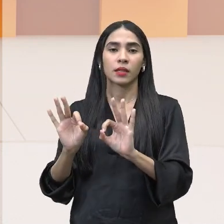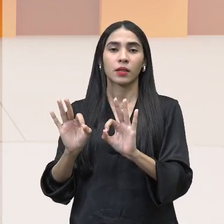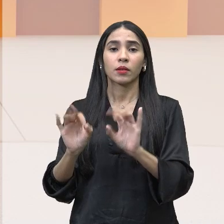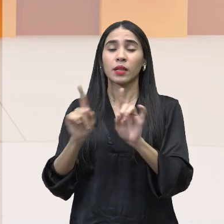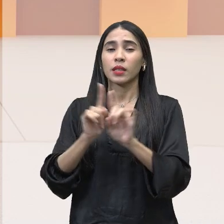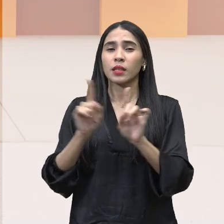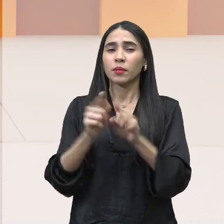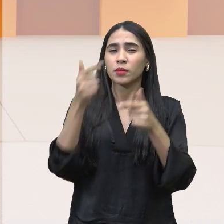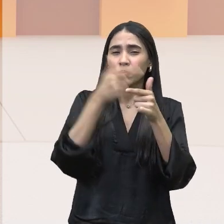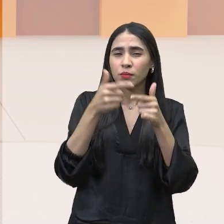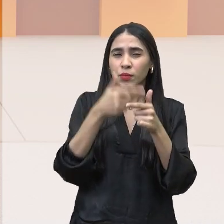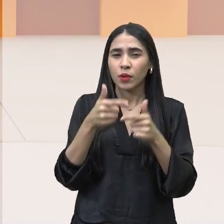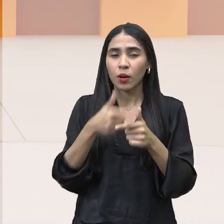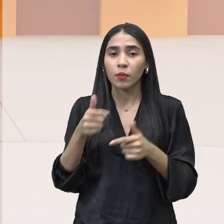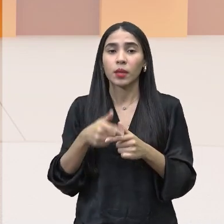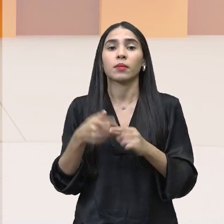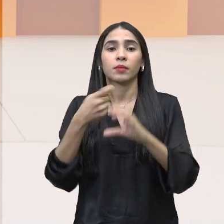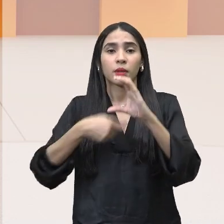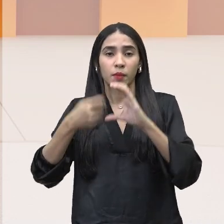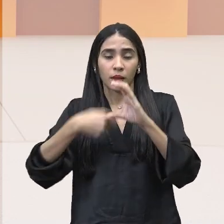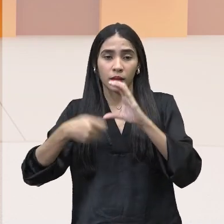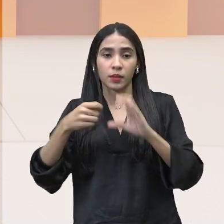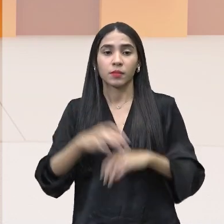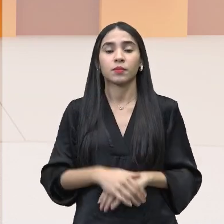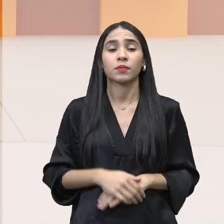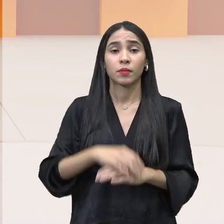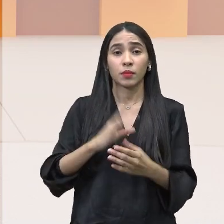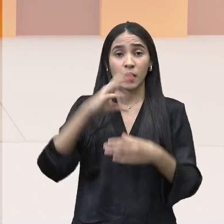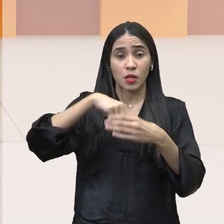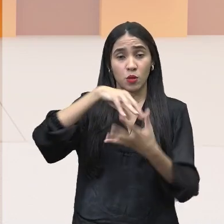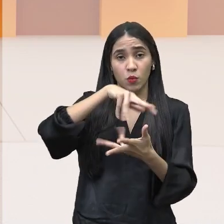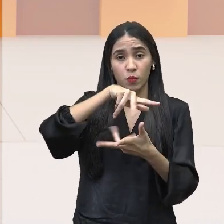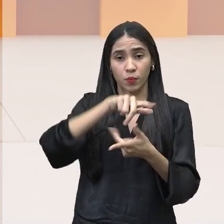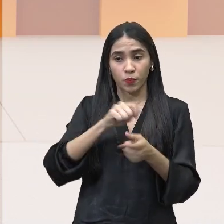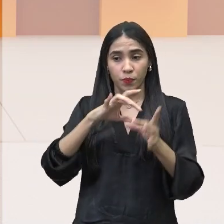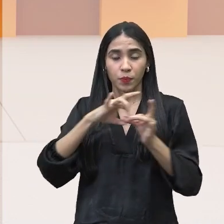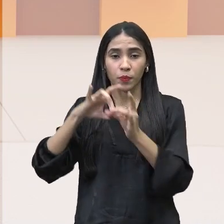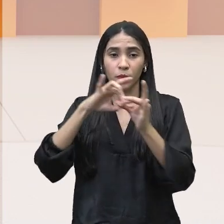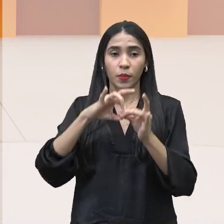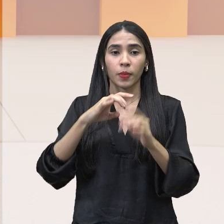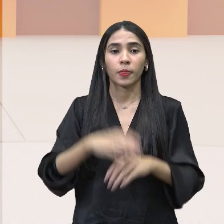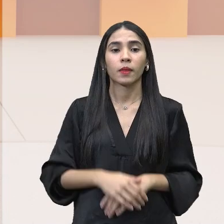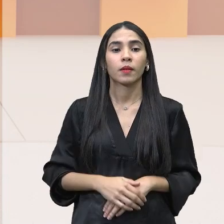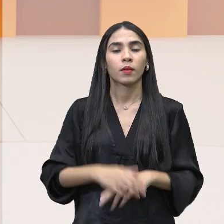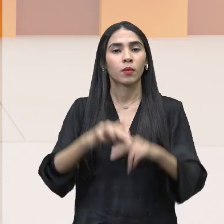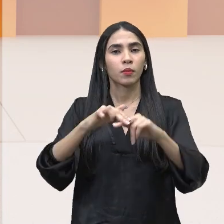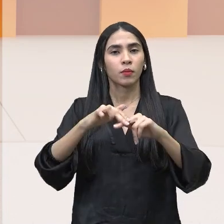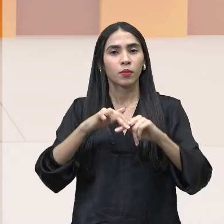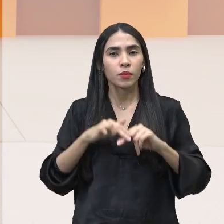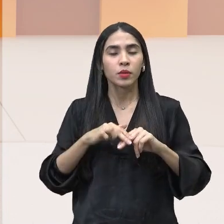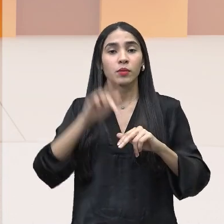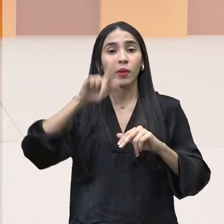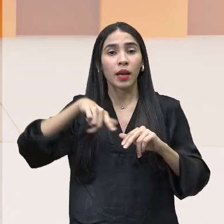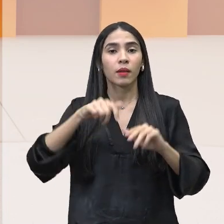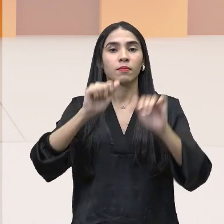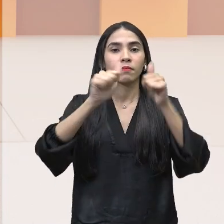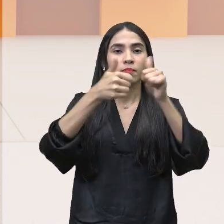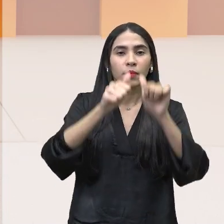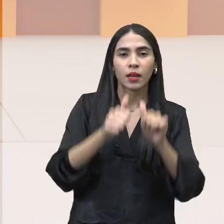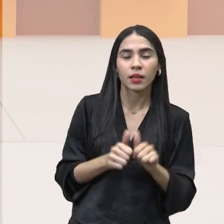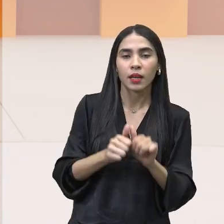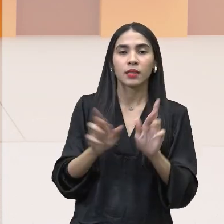as consequências do capitalismo, né, no mundo. Portanto, trata-se da análise